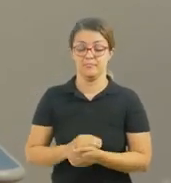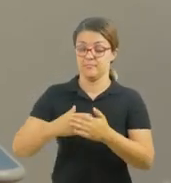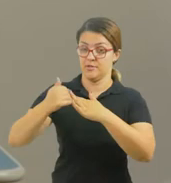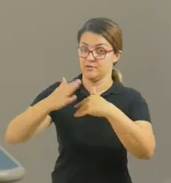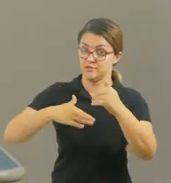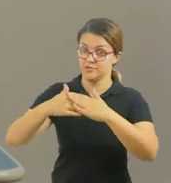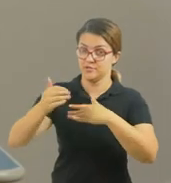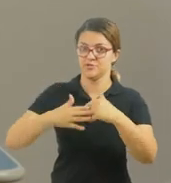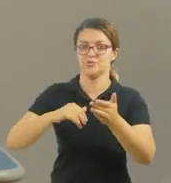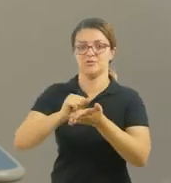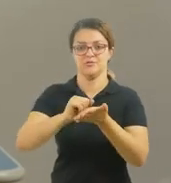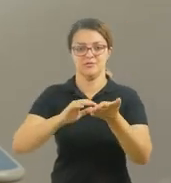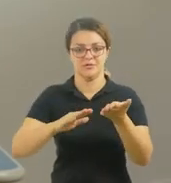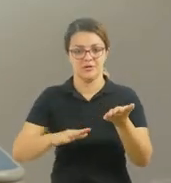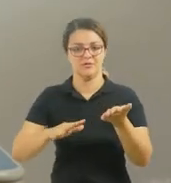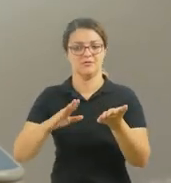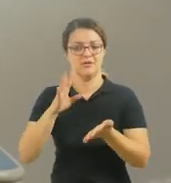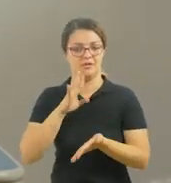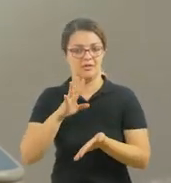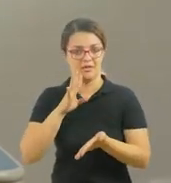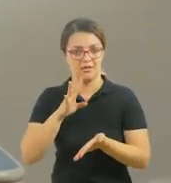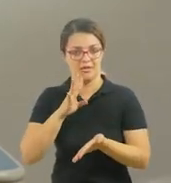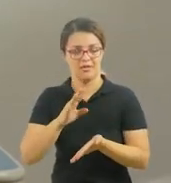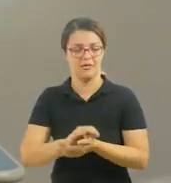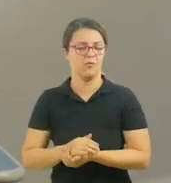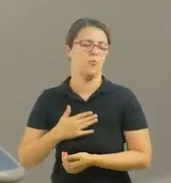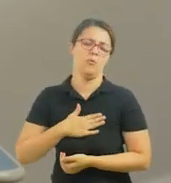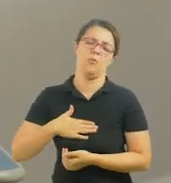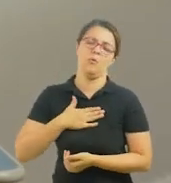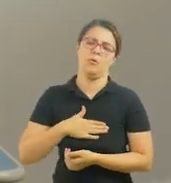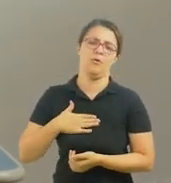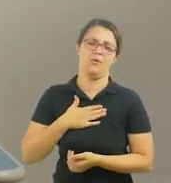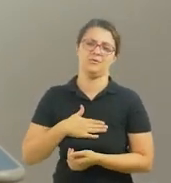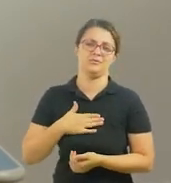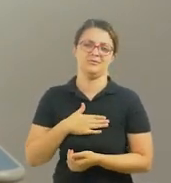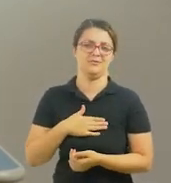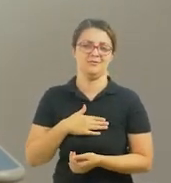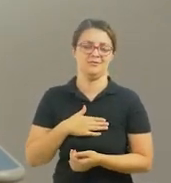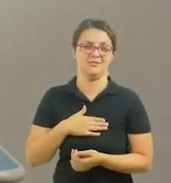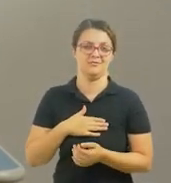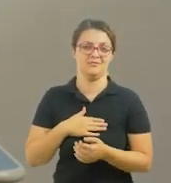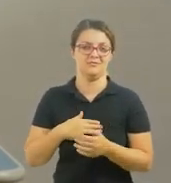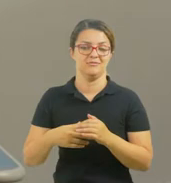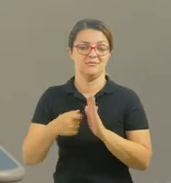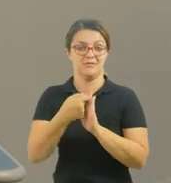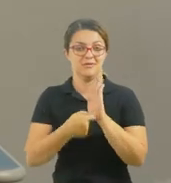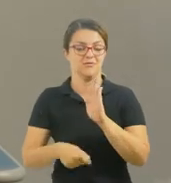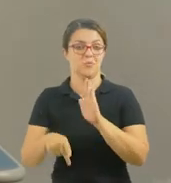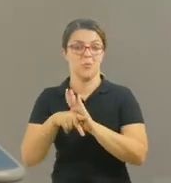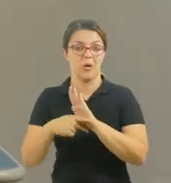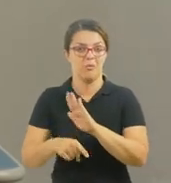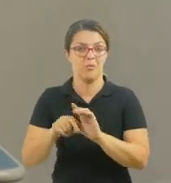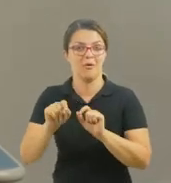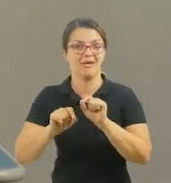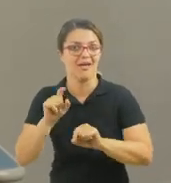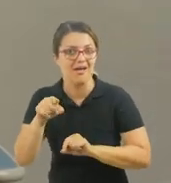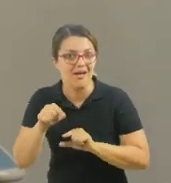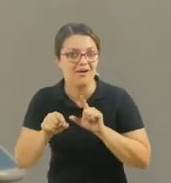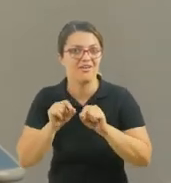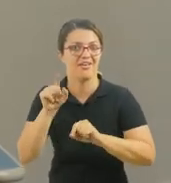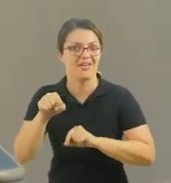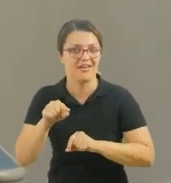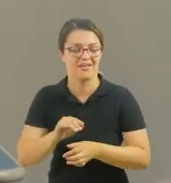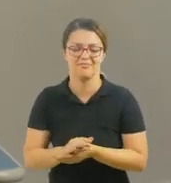bom? Pratiquem essa atividade com as crianças, que é bem interessante, as crianças gostam muito de adivinhas, tá? E procurem outras,